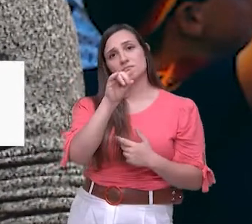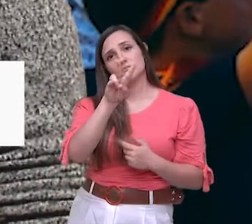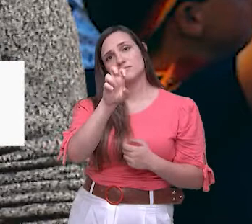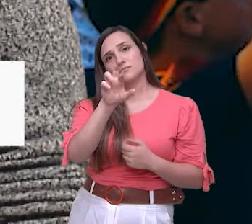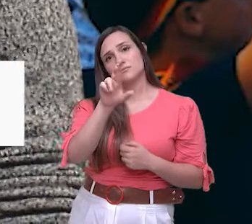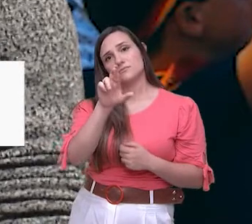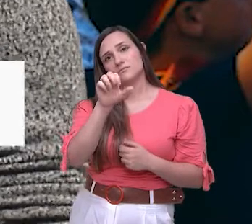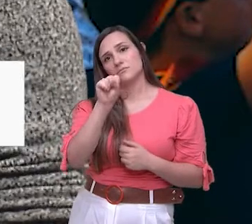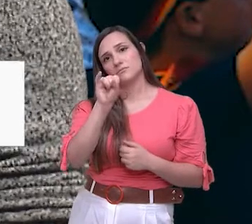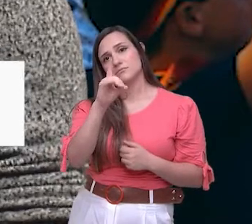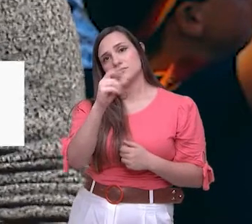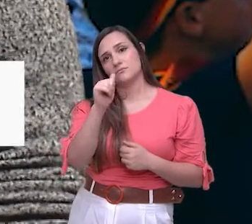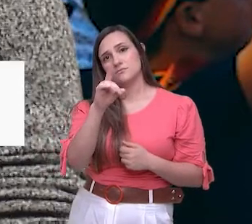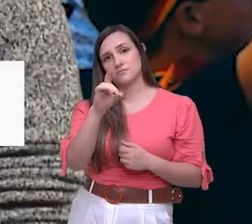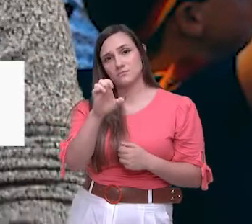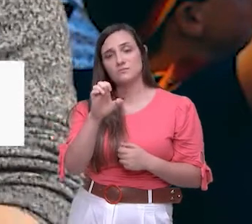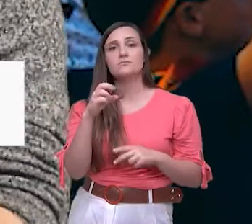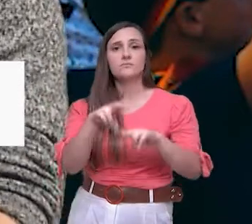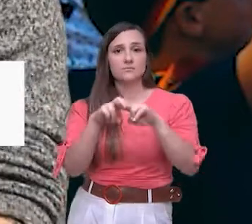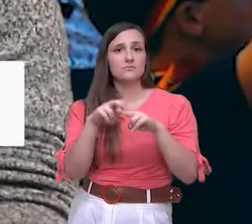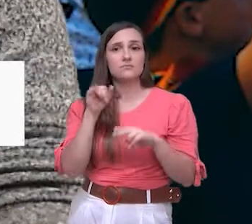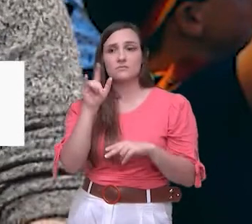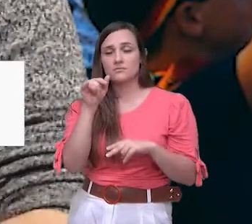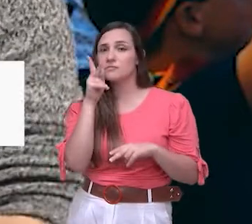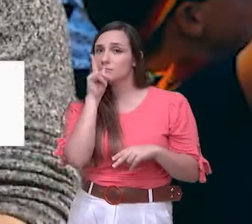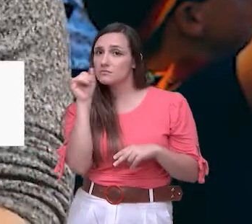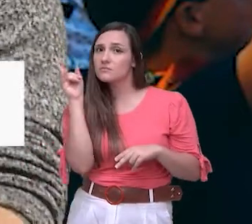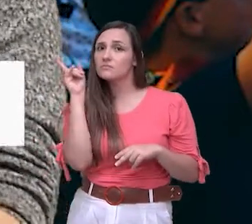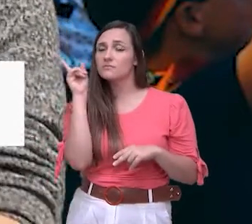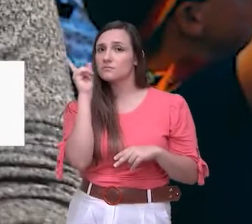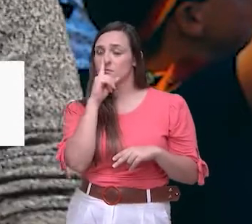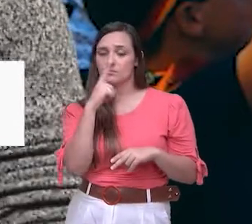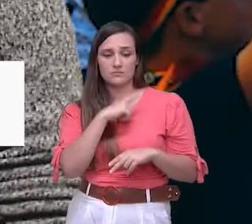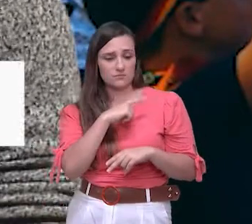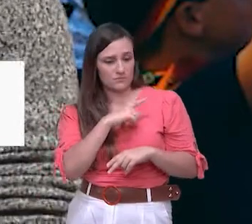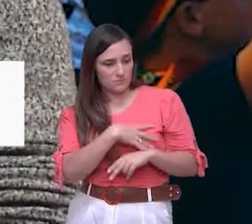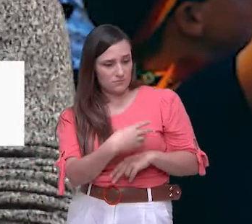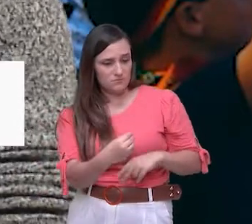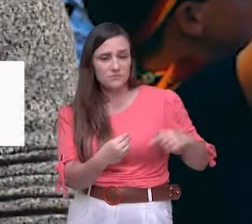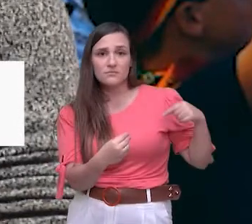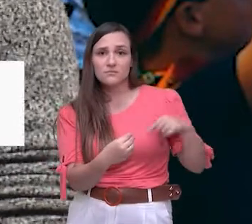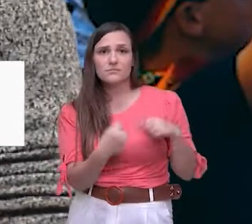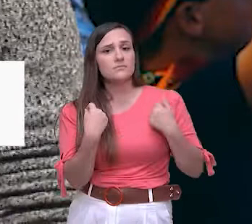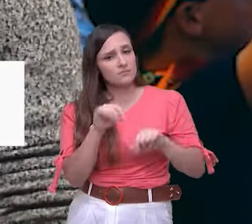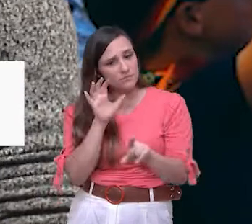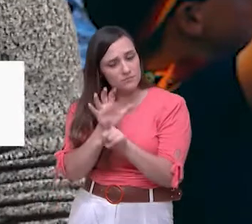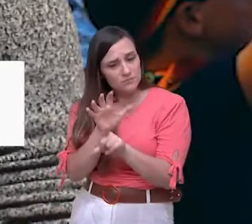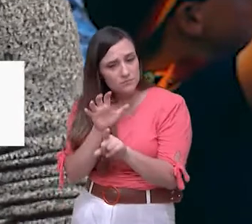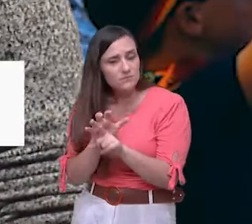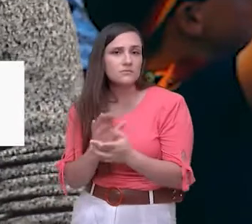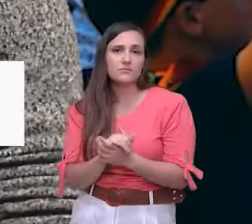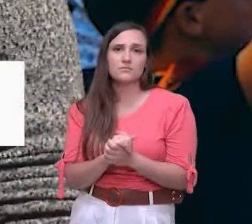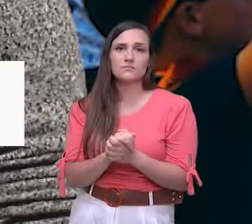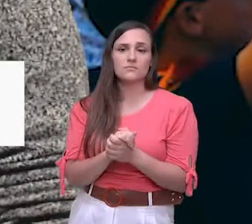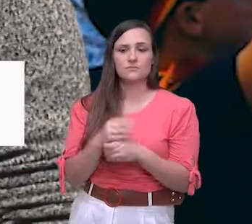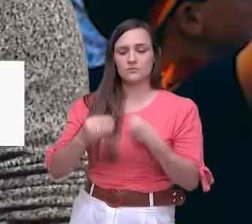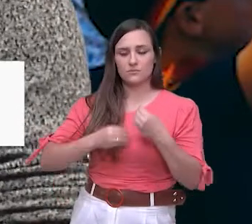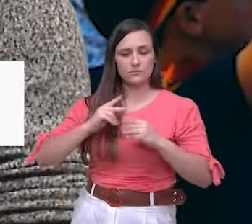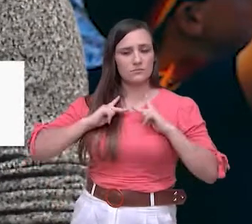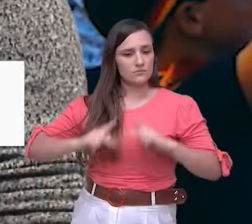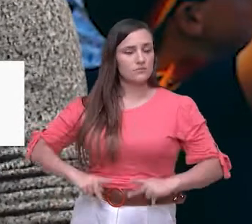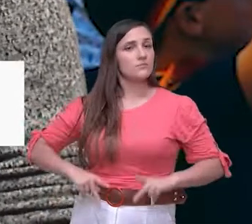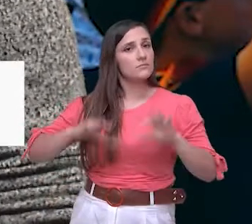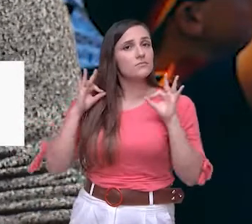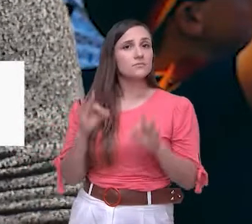falar que é importante que pais que tem seus filhos Independente de serem filhos heterossexuais ou não ensinem seus filhos